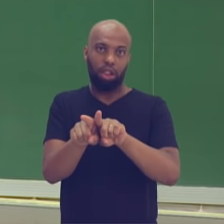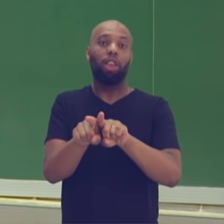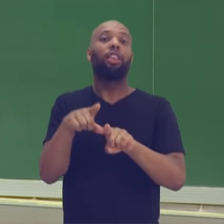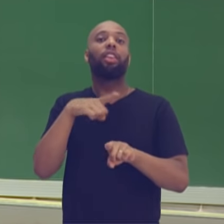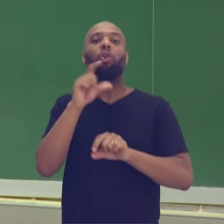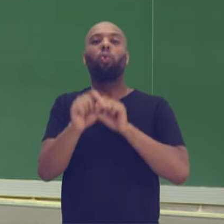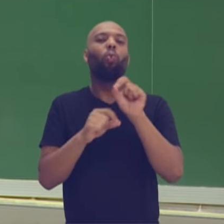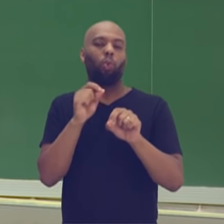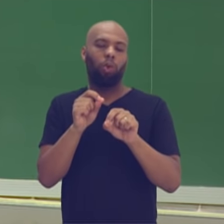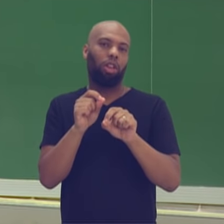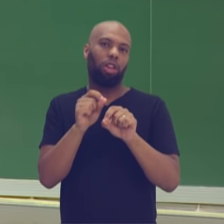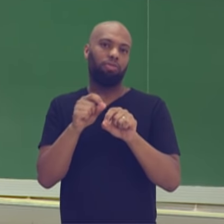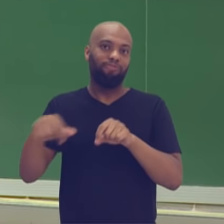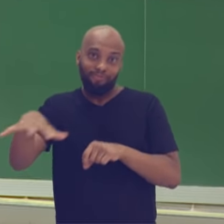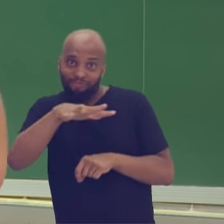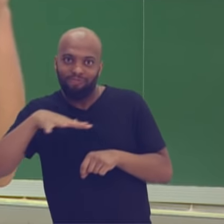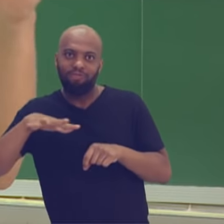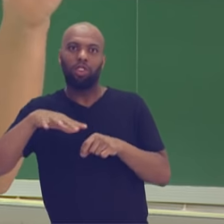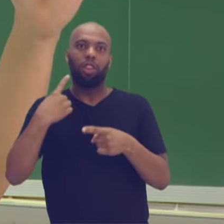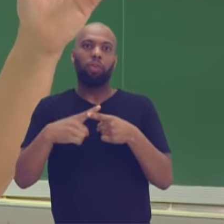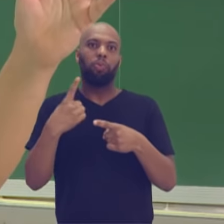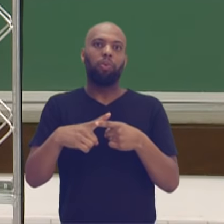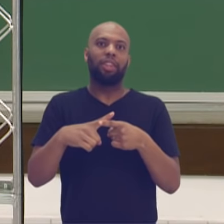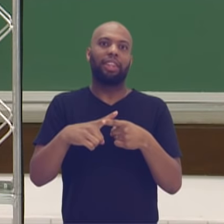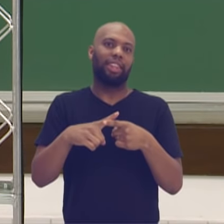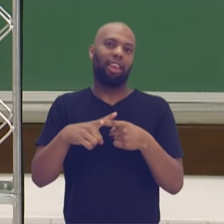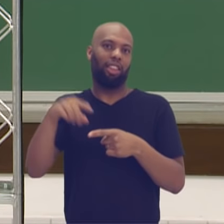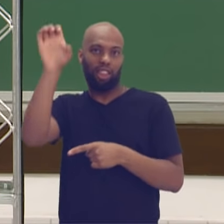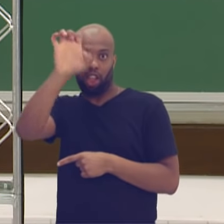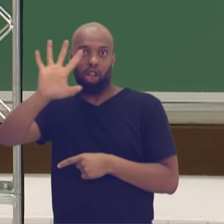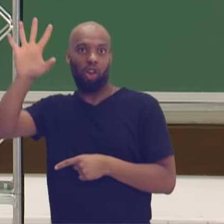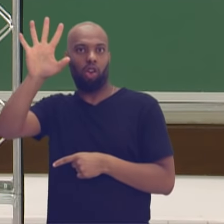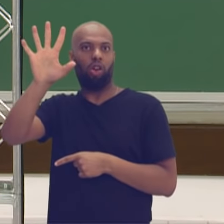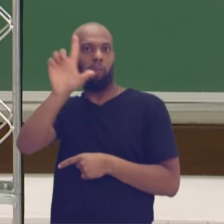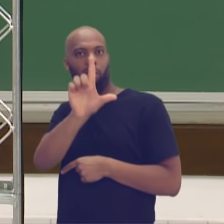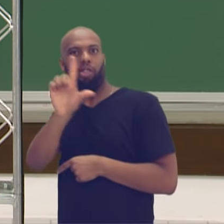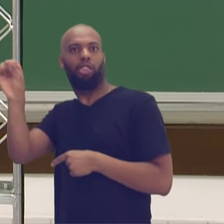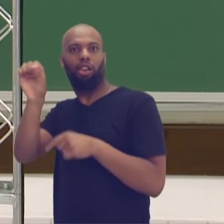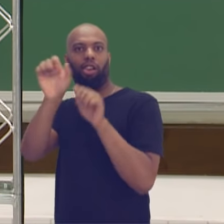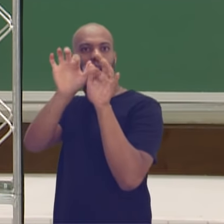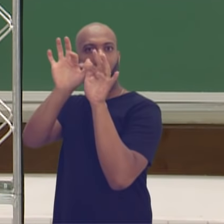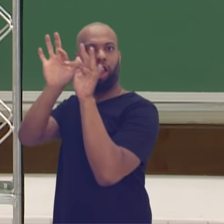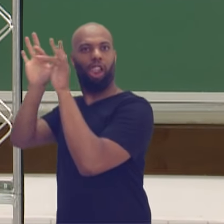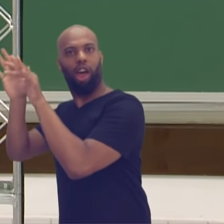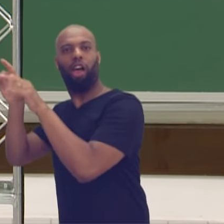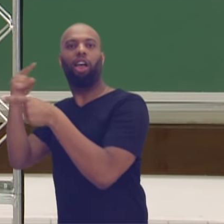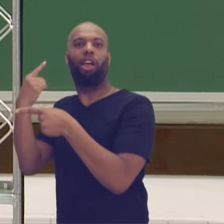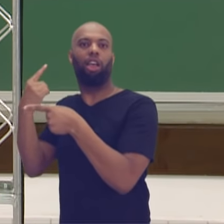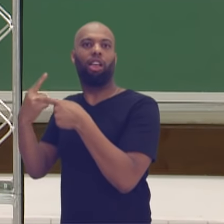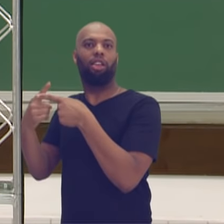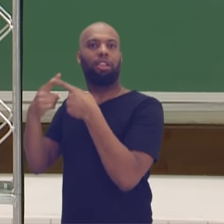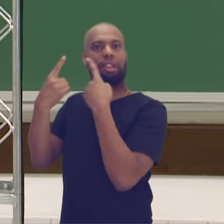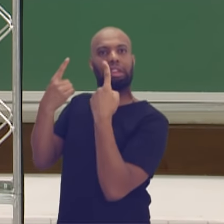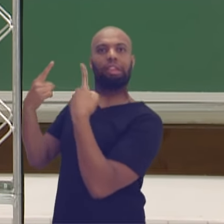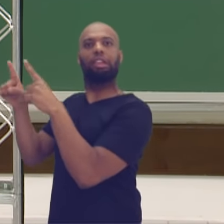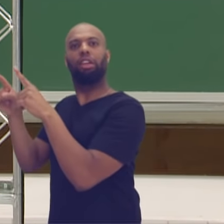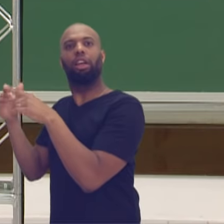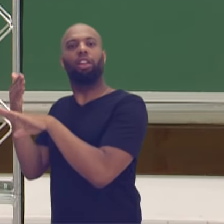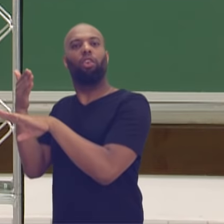ser territorial, porque a gente vai sair do continente da Europa e vai ter um conflito que vai